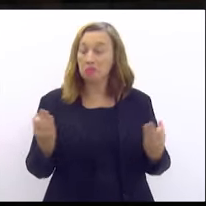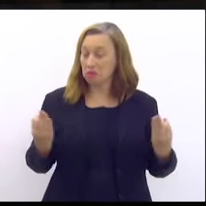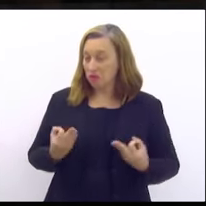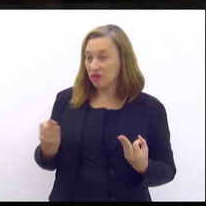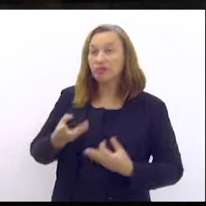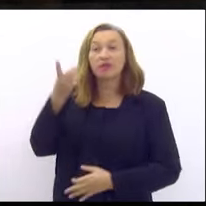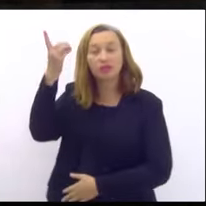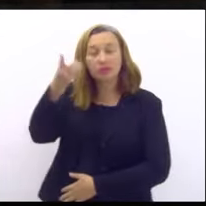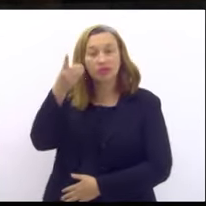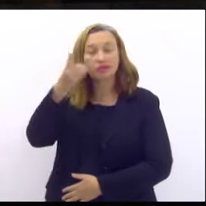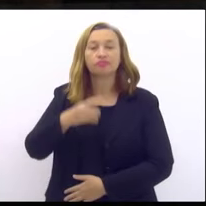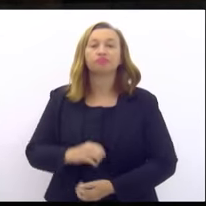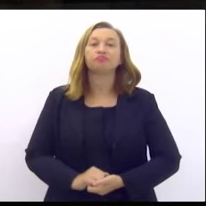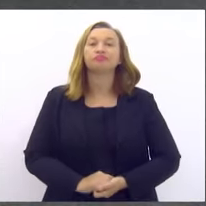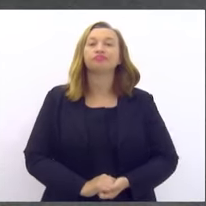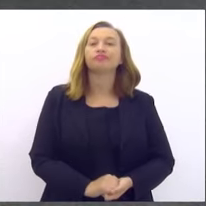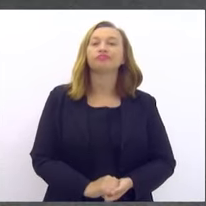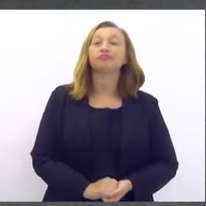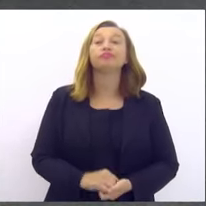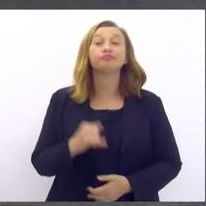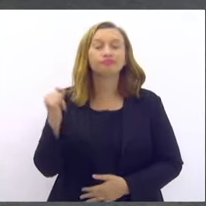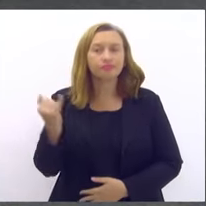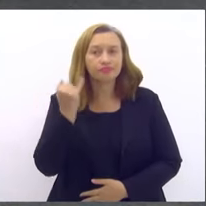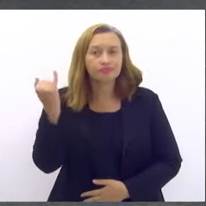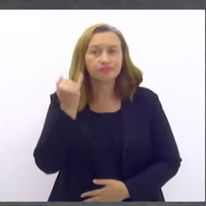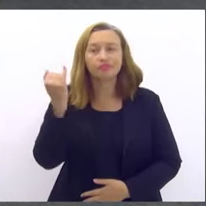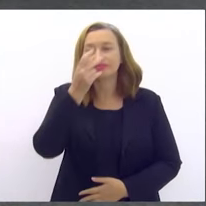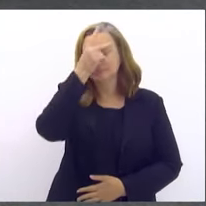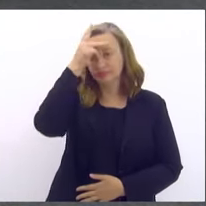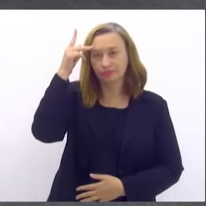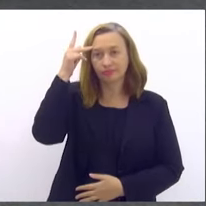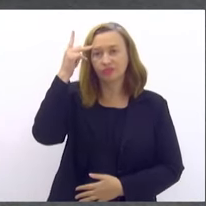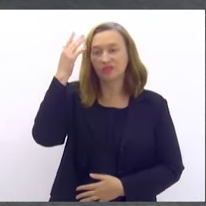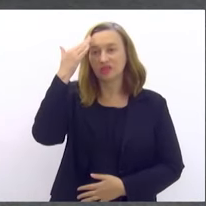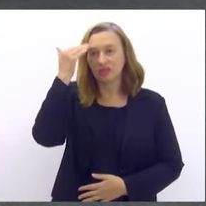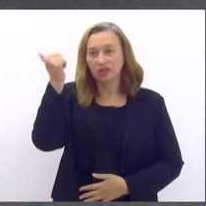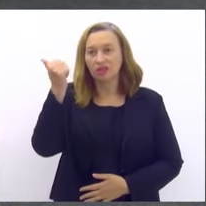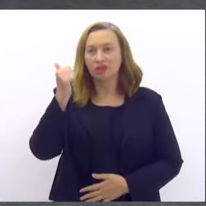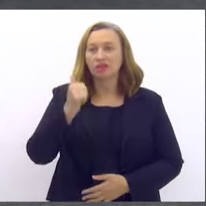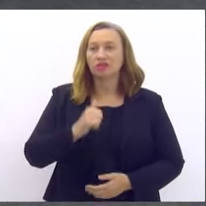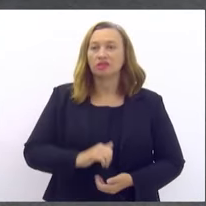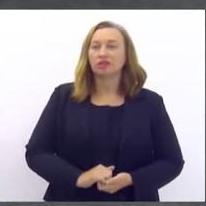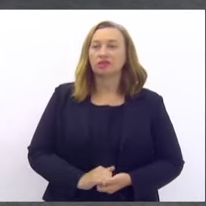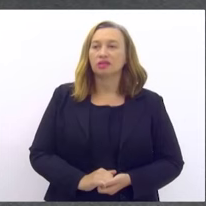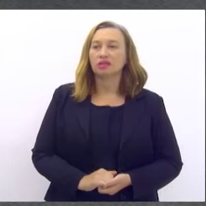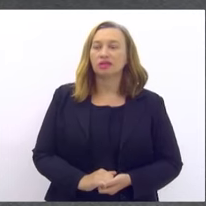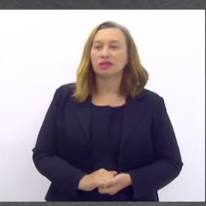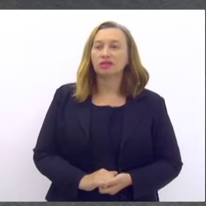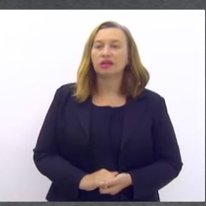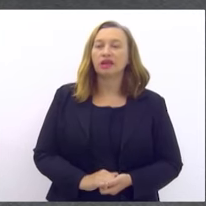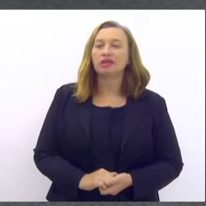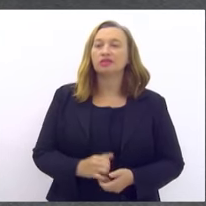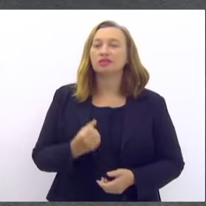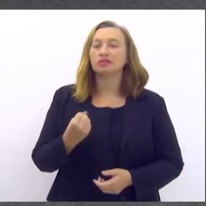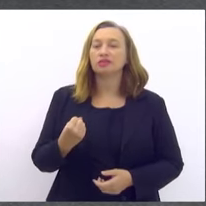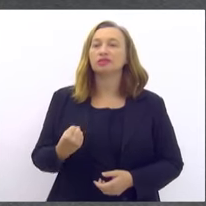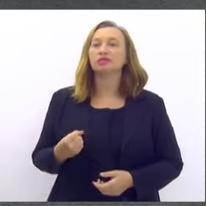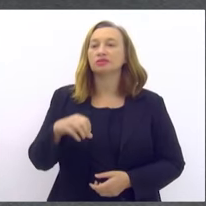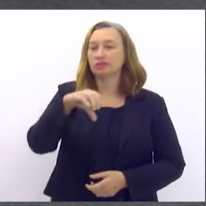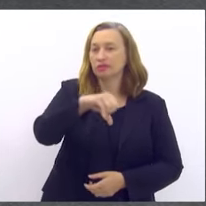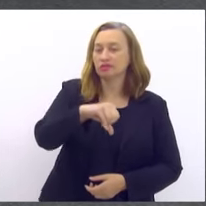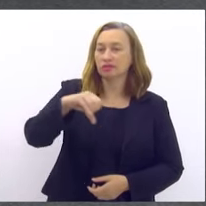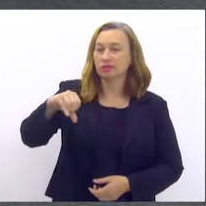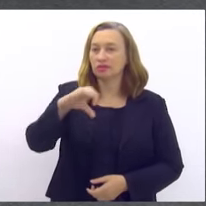Deputado eh é importante que pessoas saibam a grande parte da população acredito que